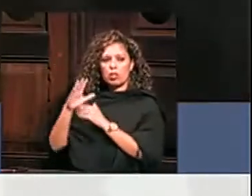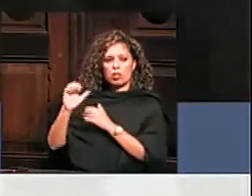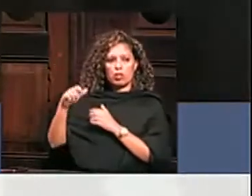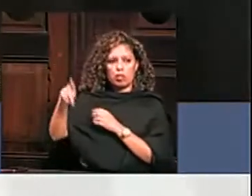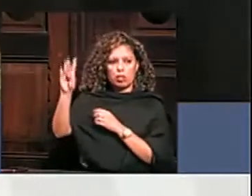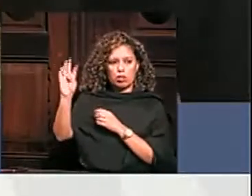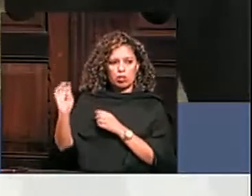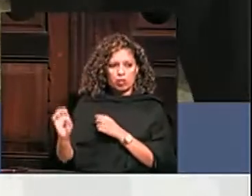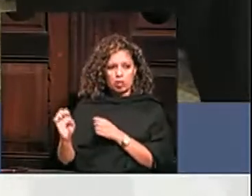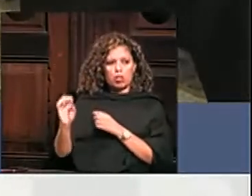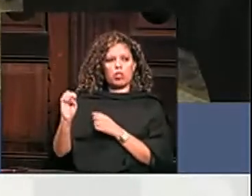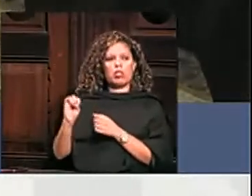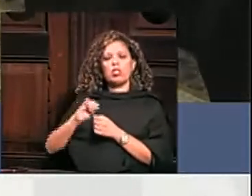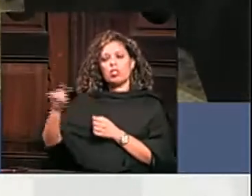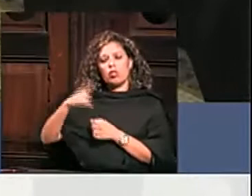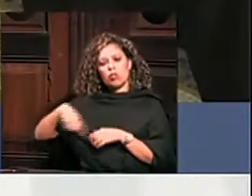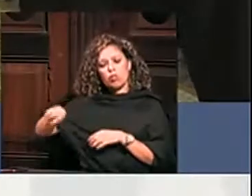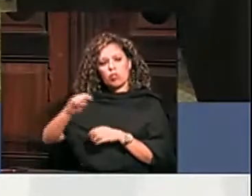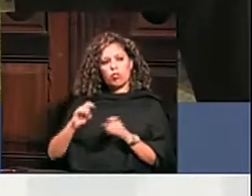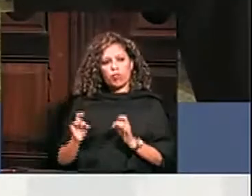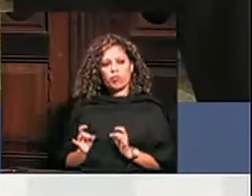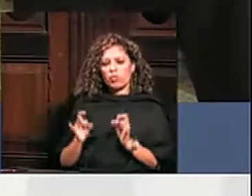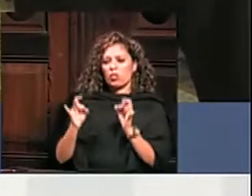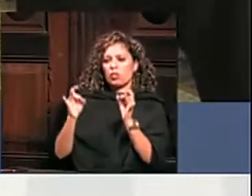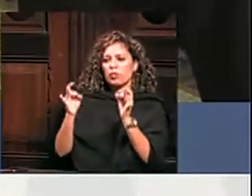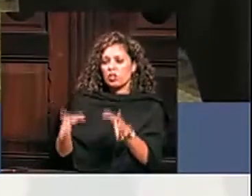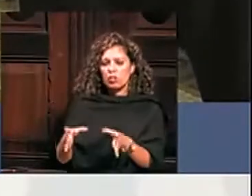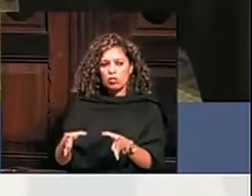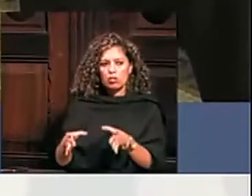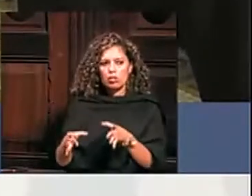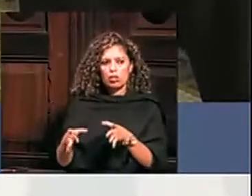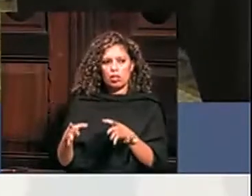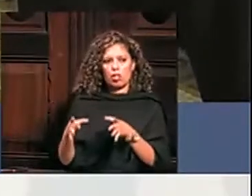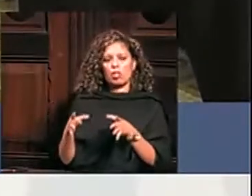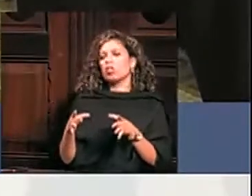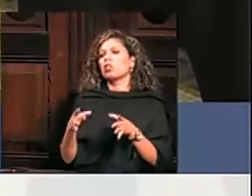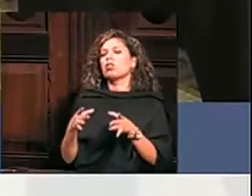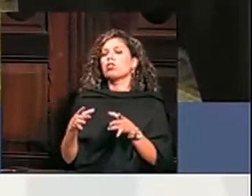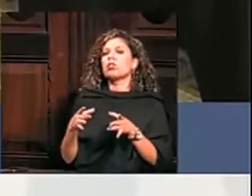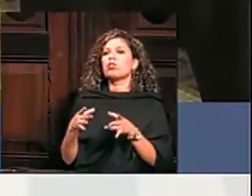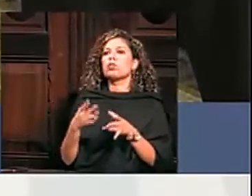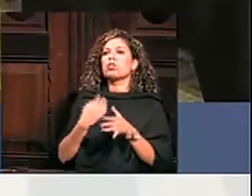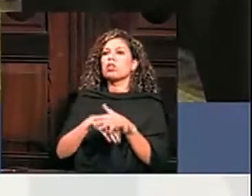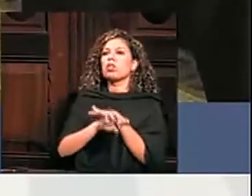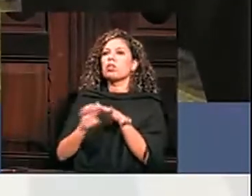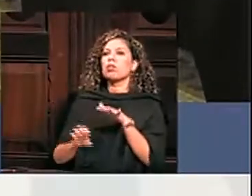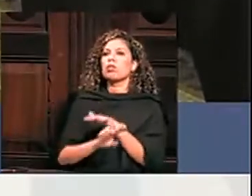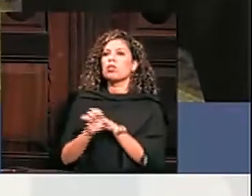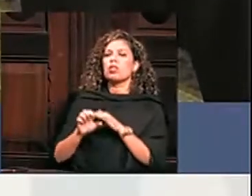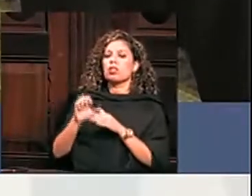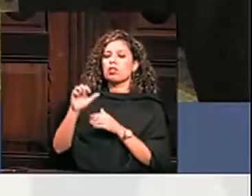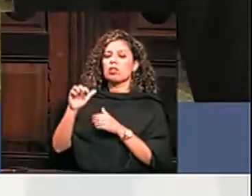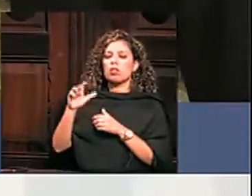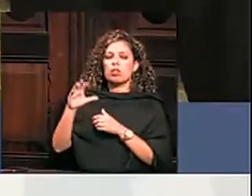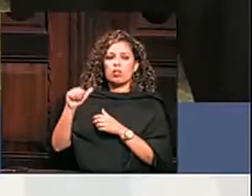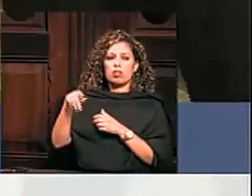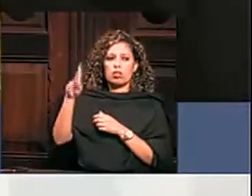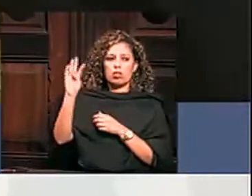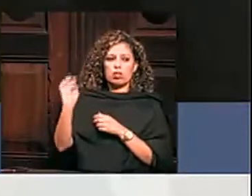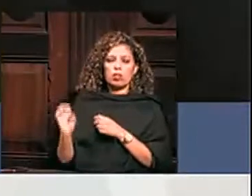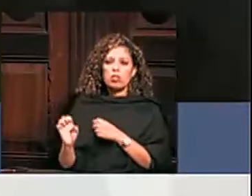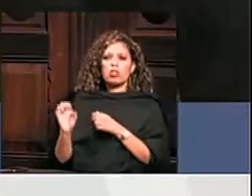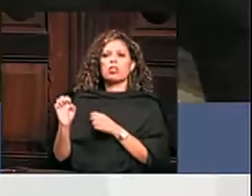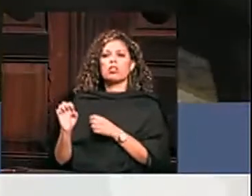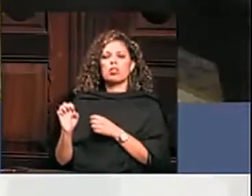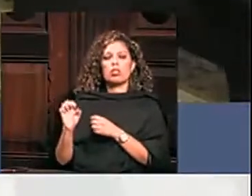nós abandonássemos aquela utilização dos ativos da SEDAI no empréstimo para tornar a SEDAI o